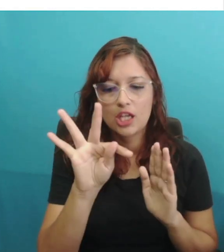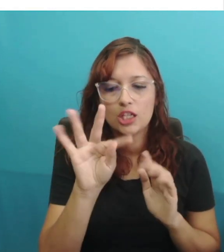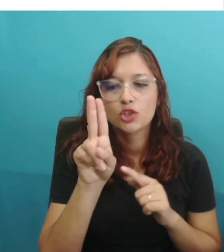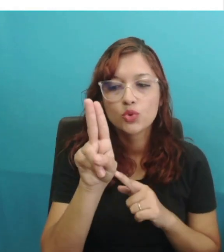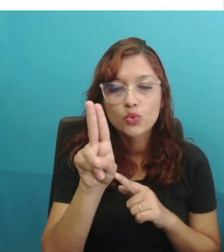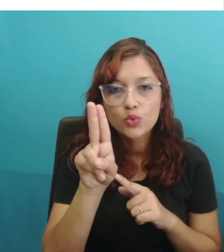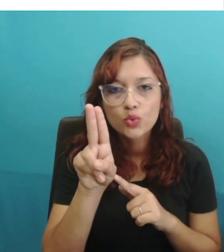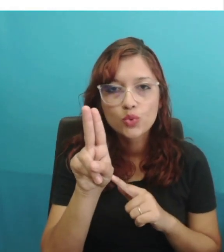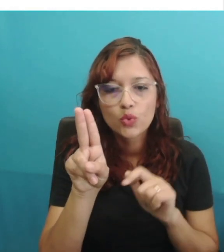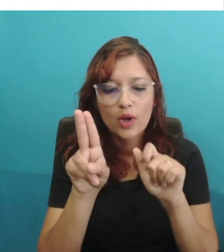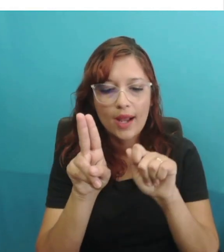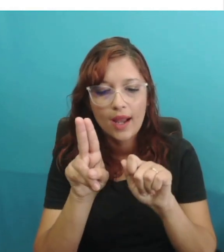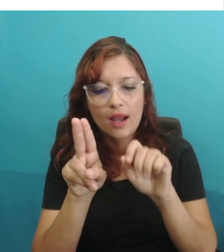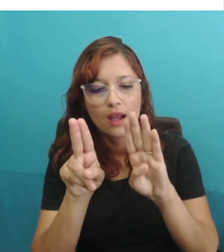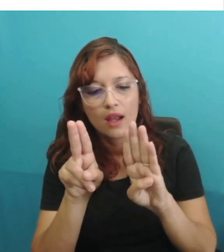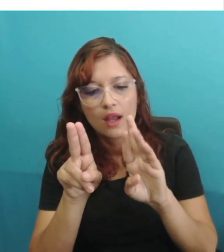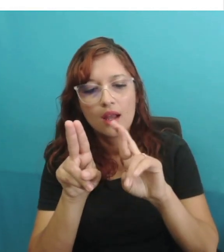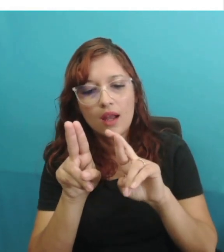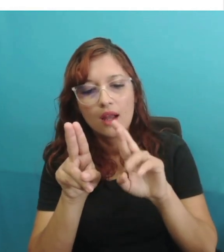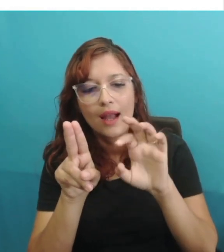de acordo com a norma,